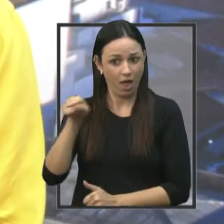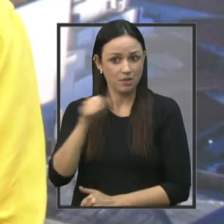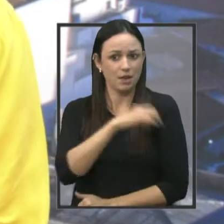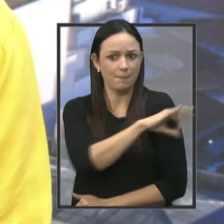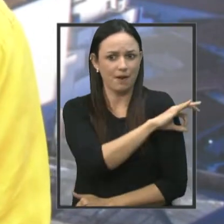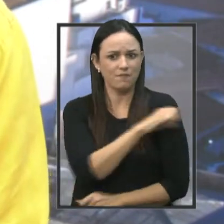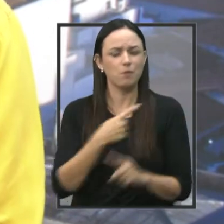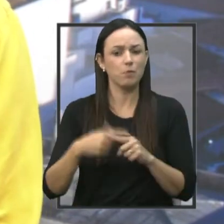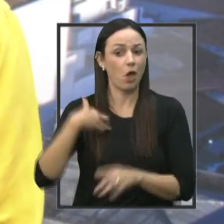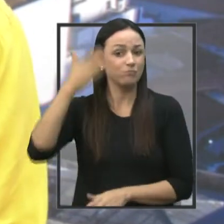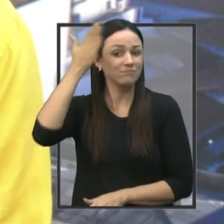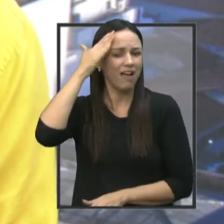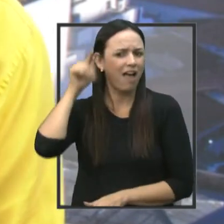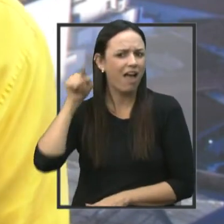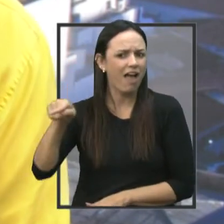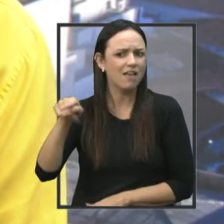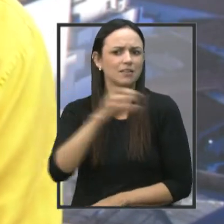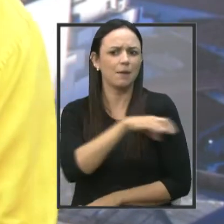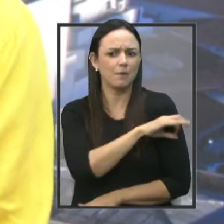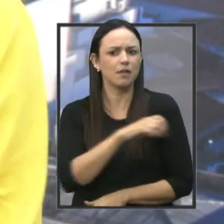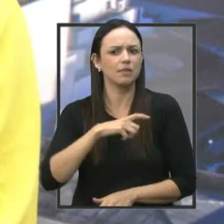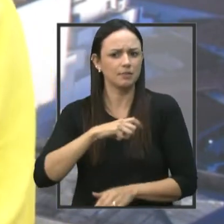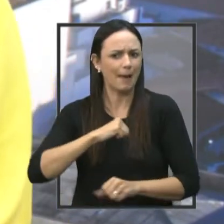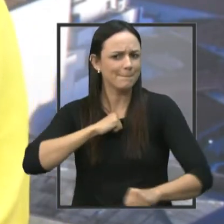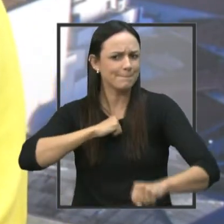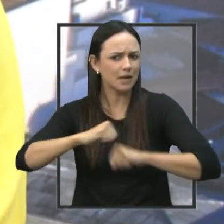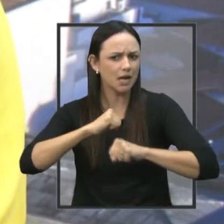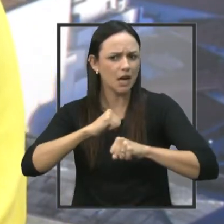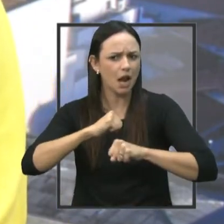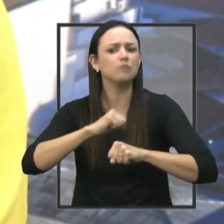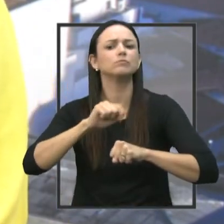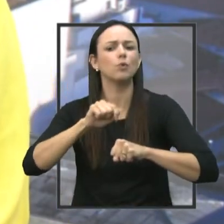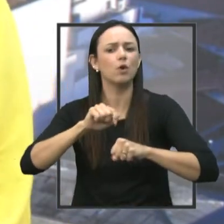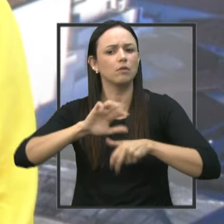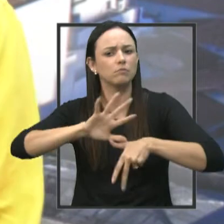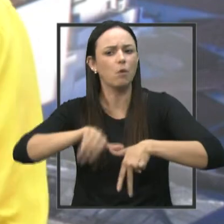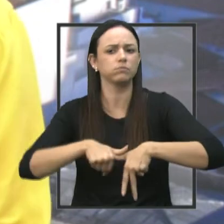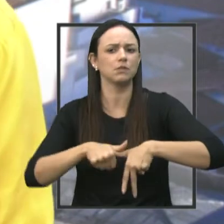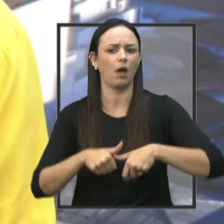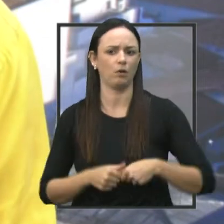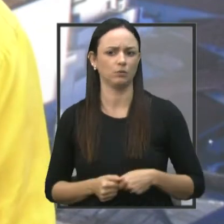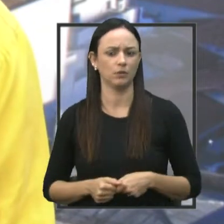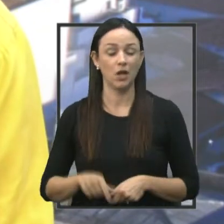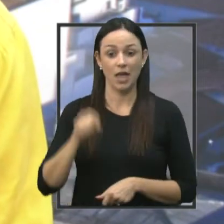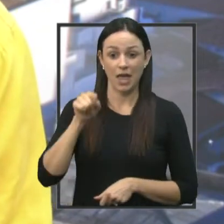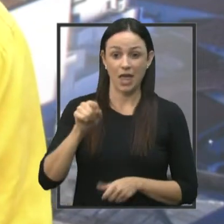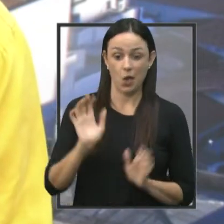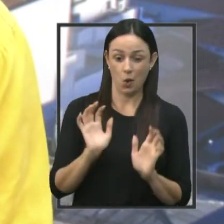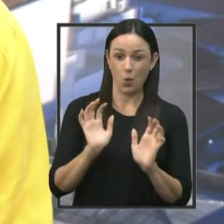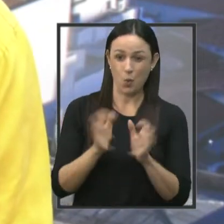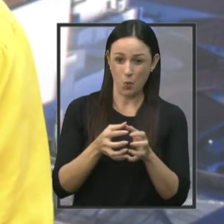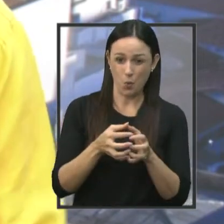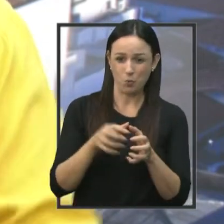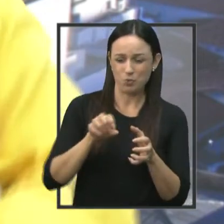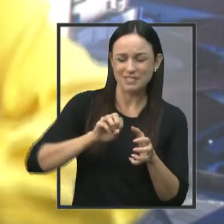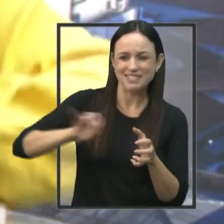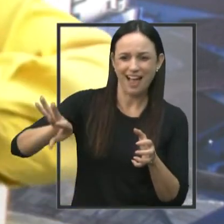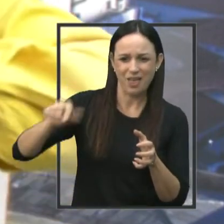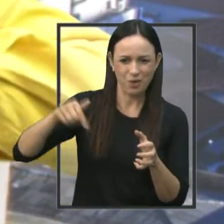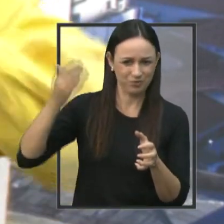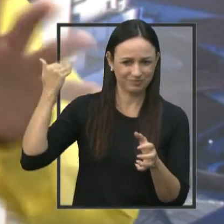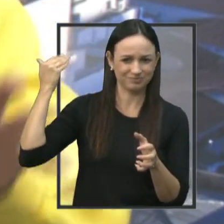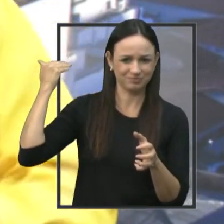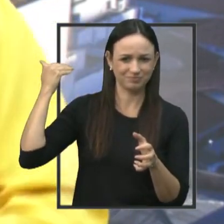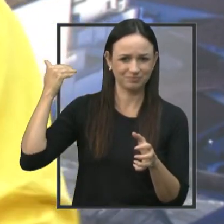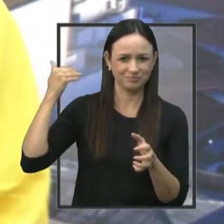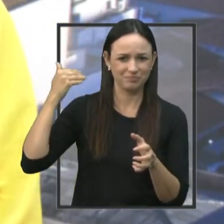sei que o prefeito está combatendo a corrupção. E o grupo que saiu daqui está que